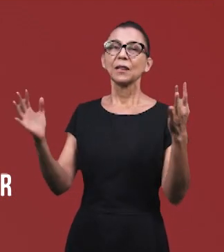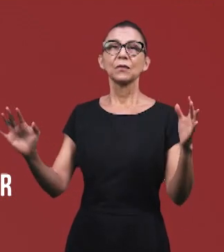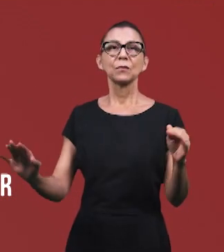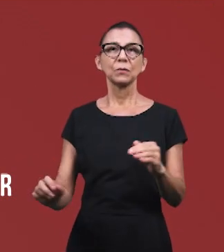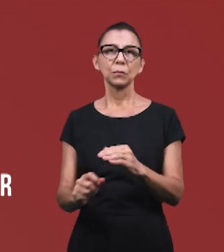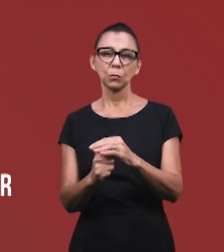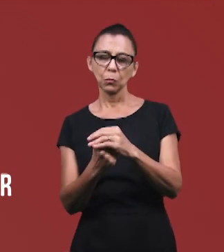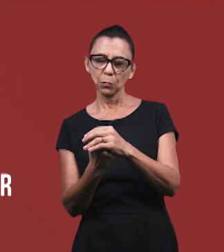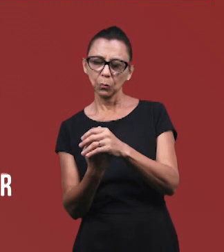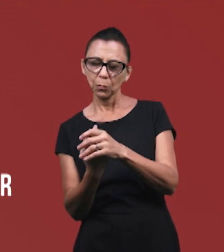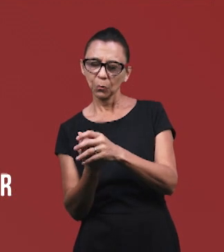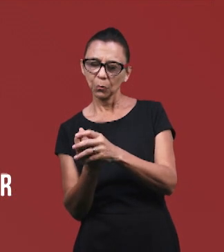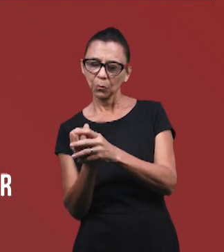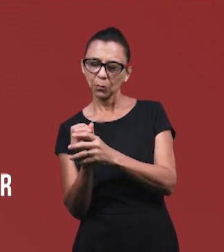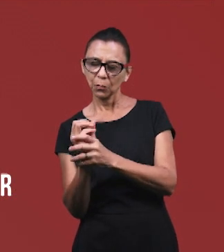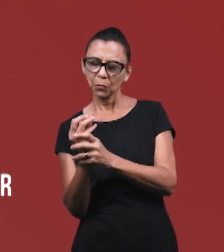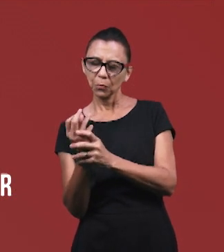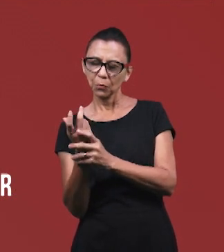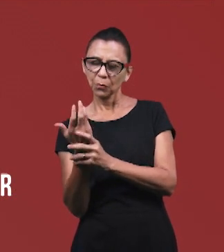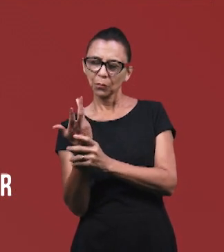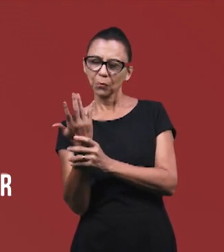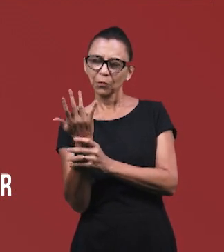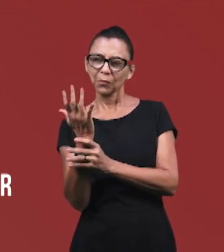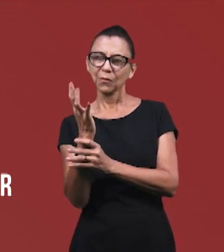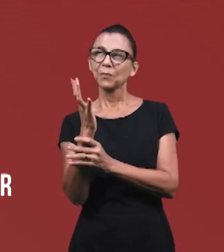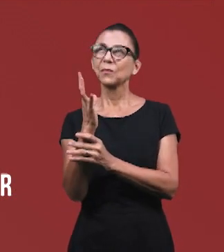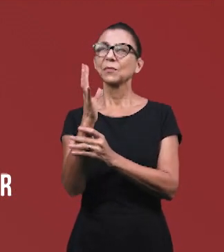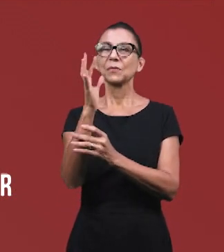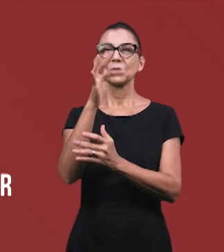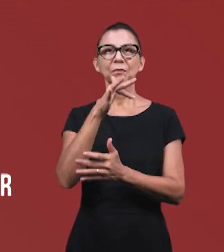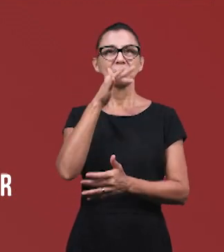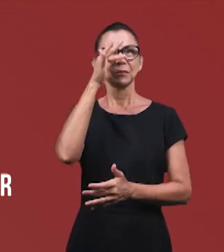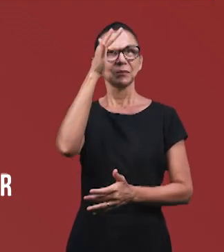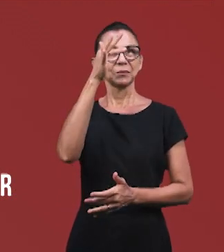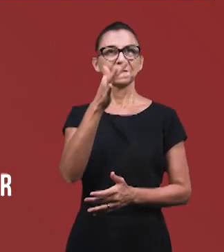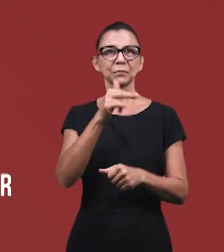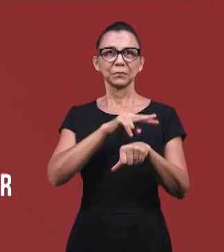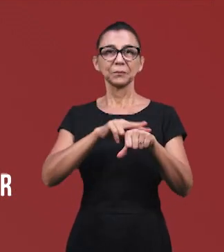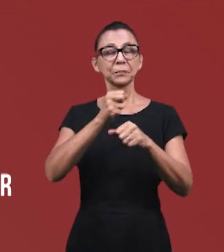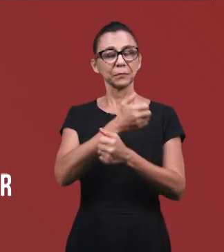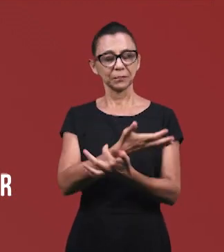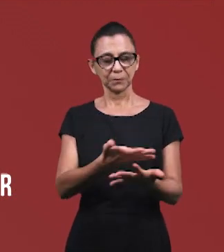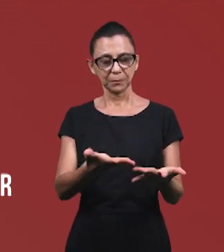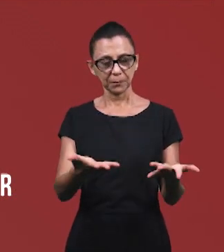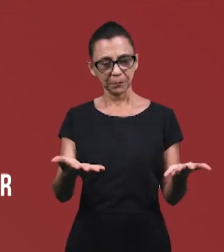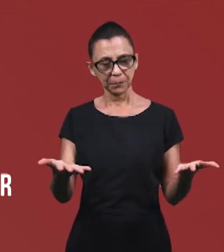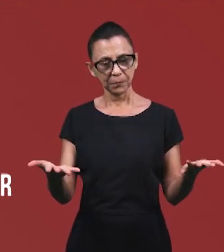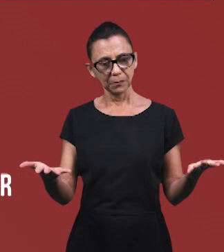Como uma flor pequena em teu